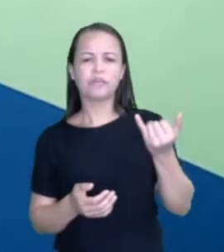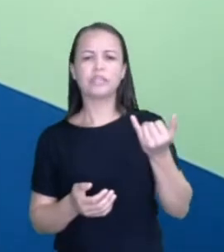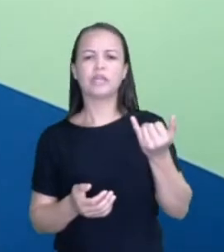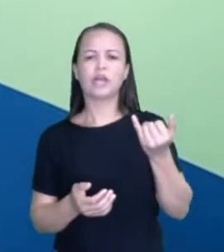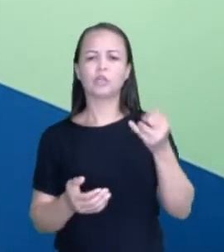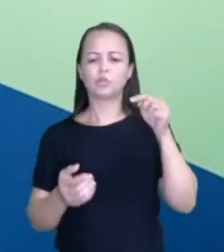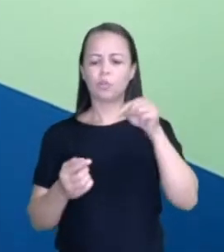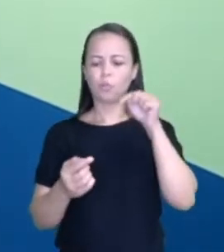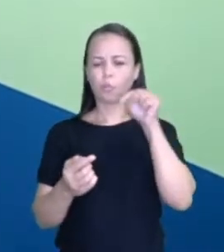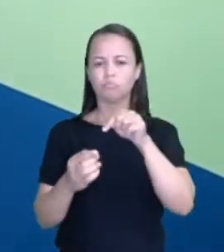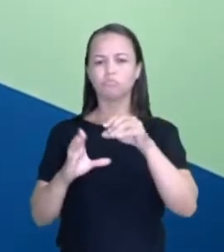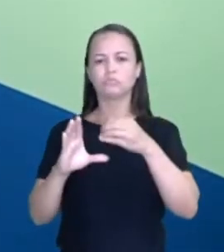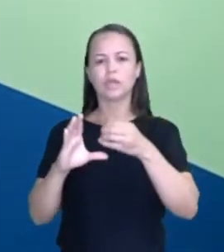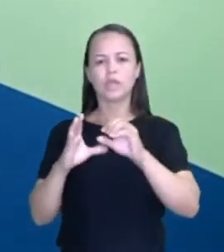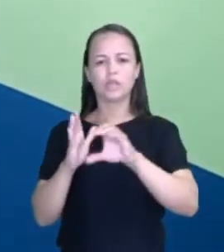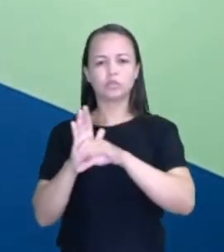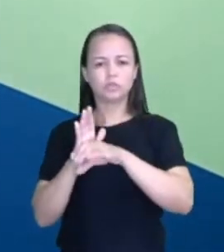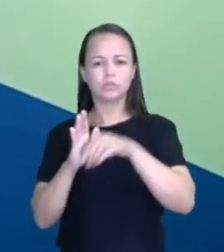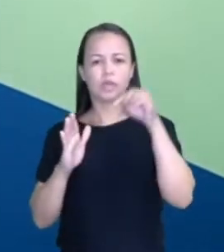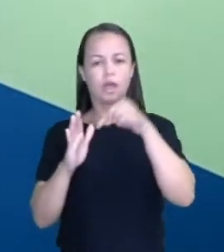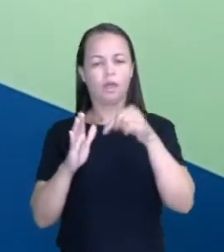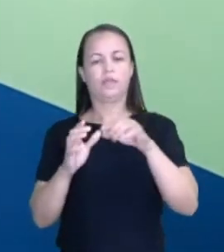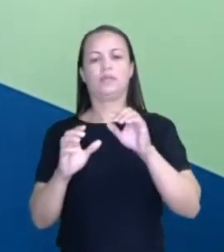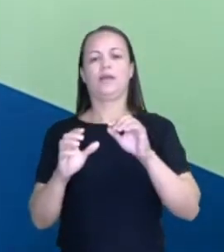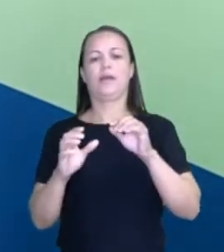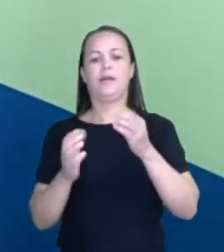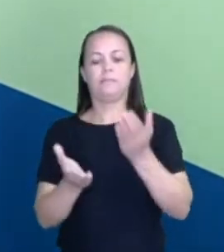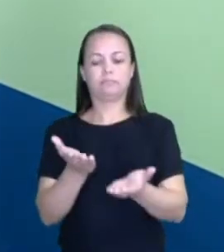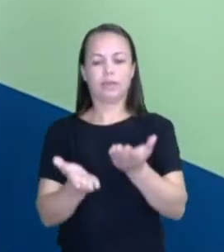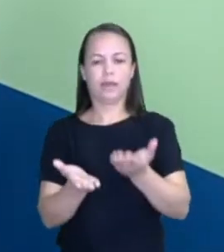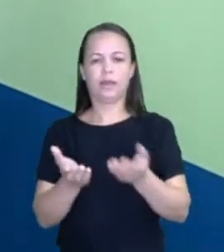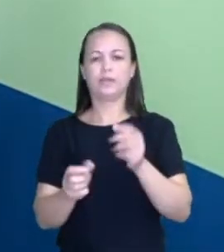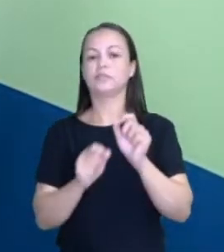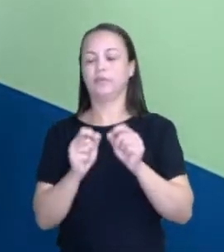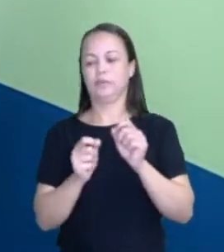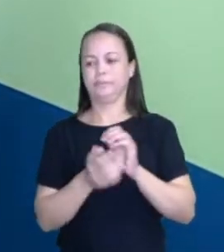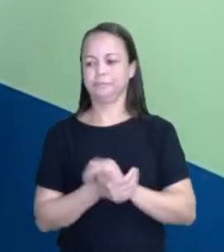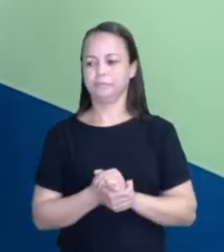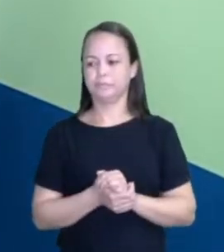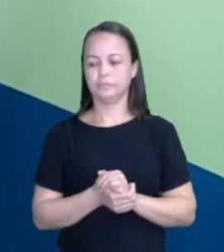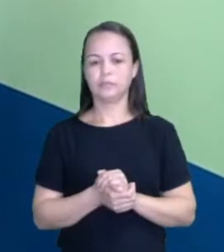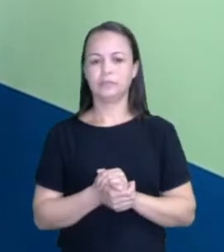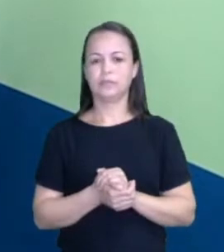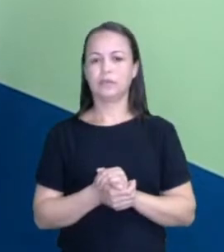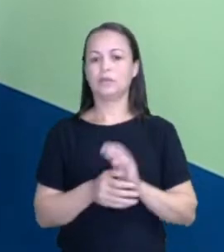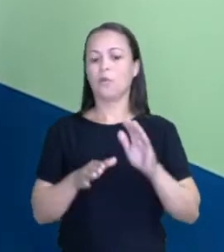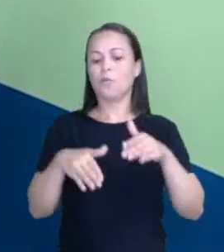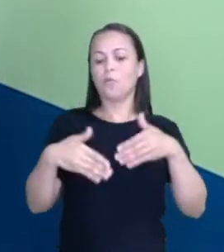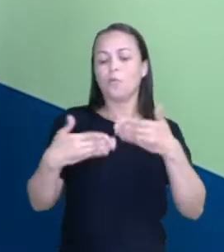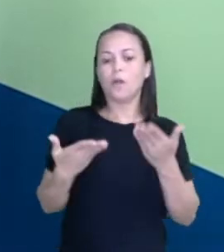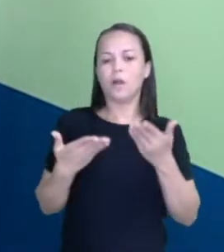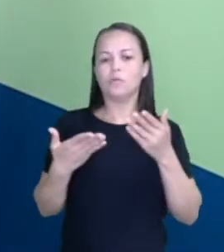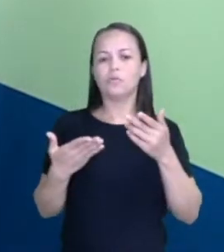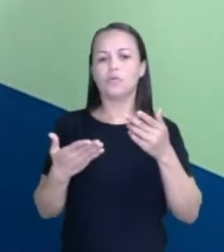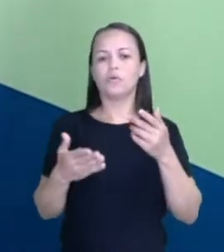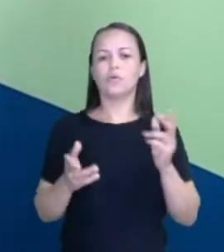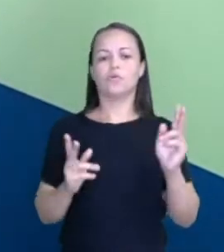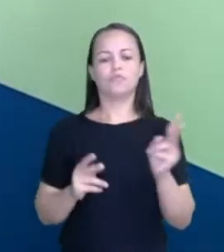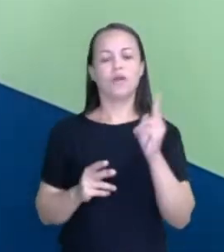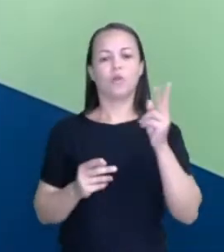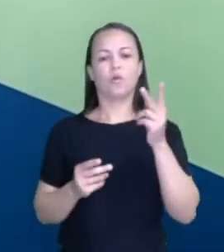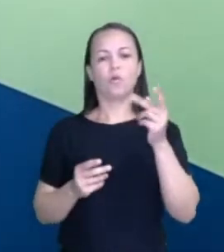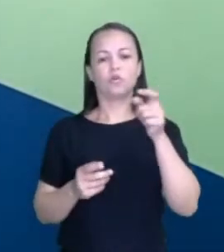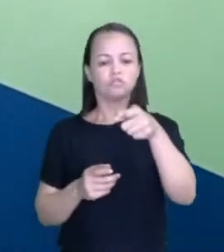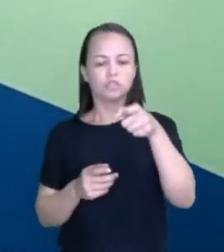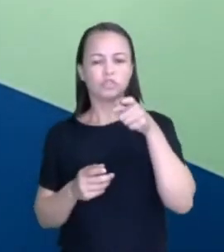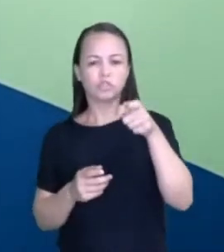a rabiscar alguma coisinha, certo? Olha a perguntinha que tem aqui, ó. Qual o valor de x na balança